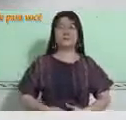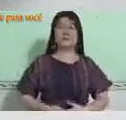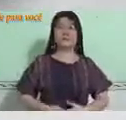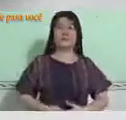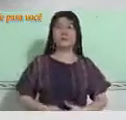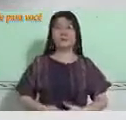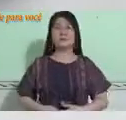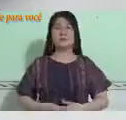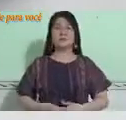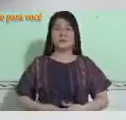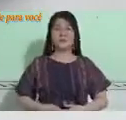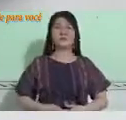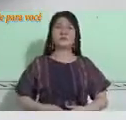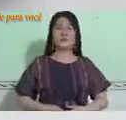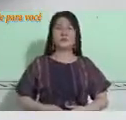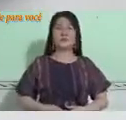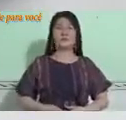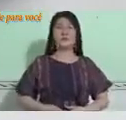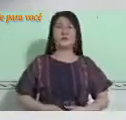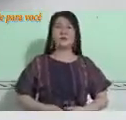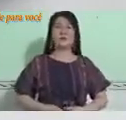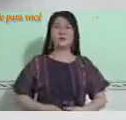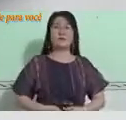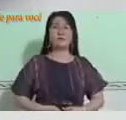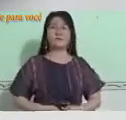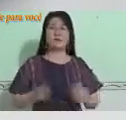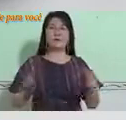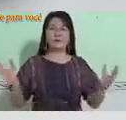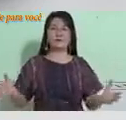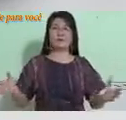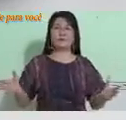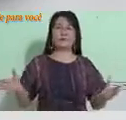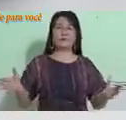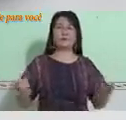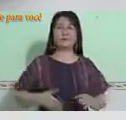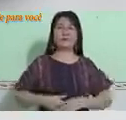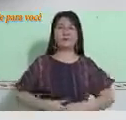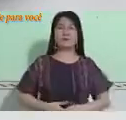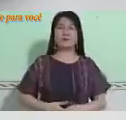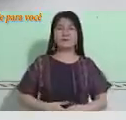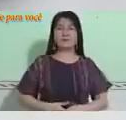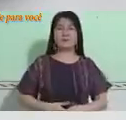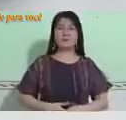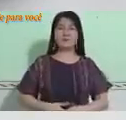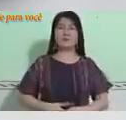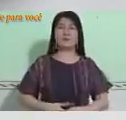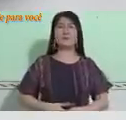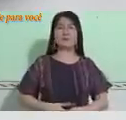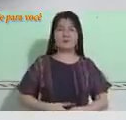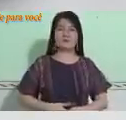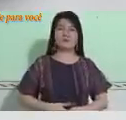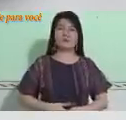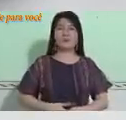Como tratar dois pontos para diminuir os tremores e outras reações derivadas da ansiedade, necessários e